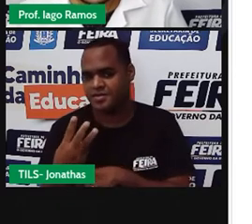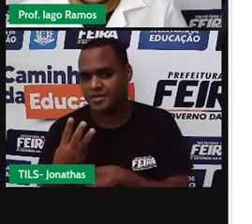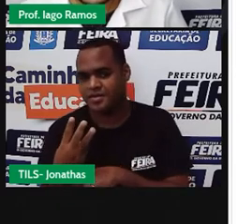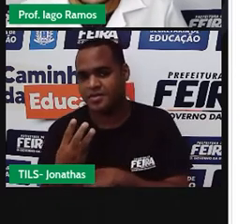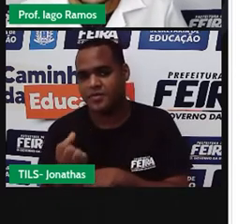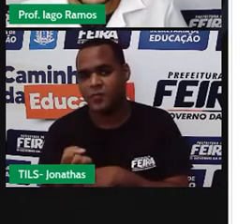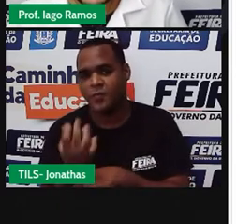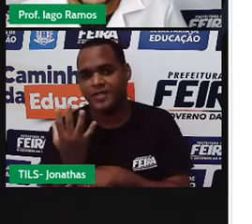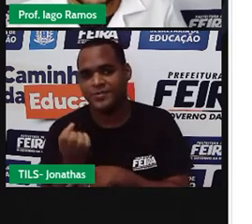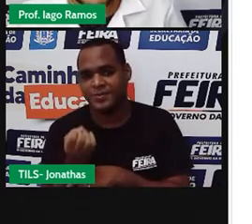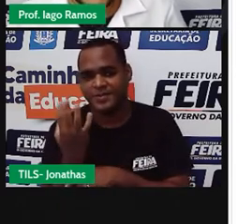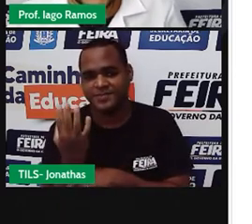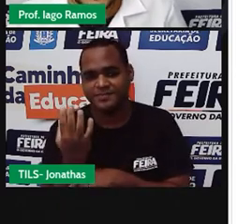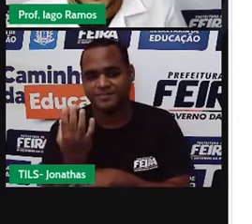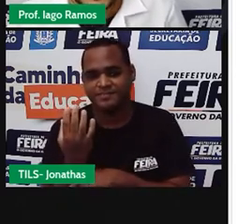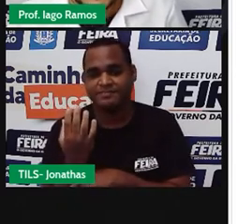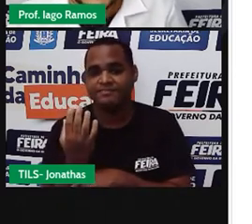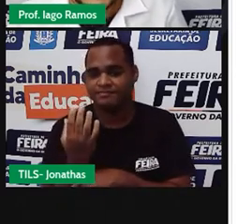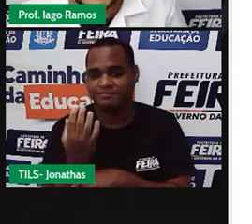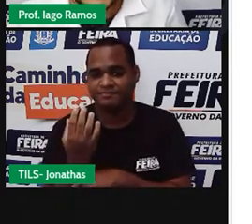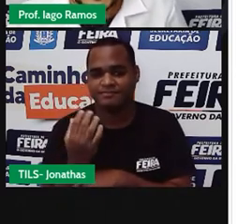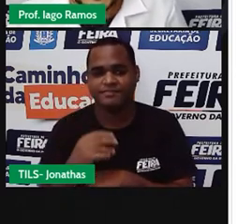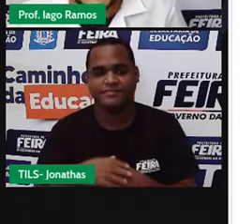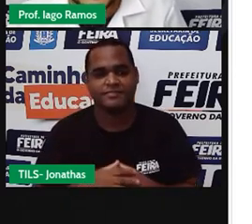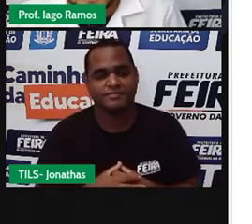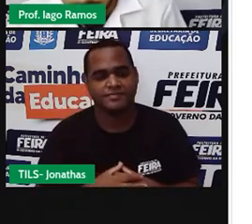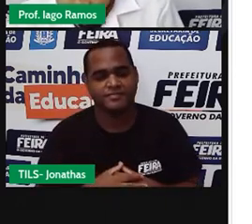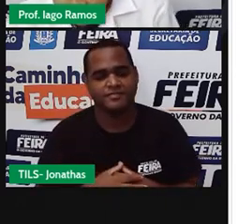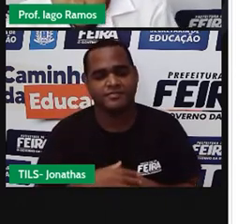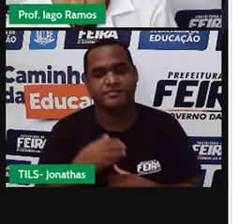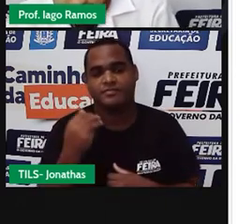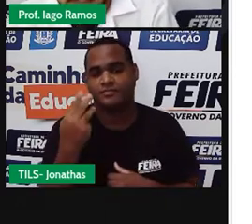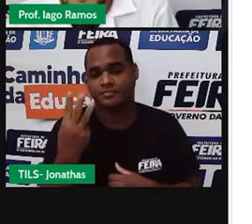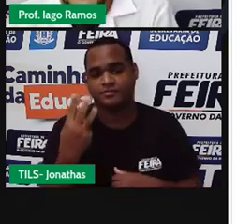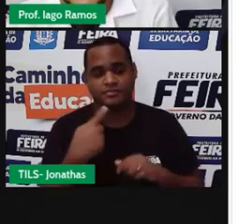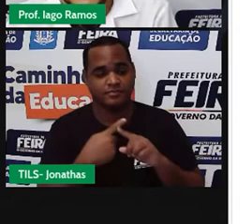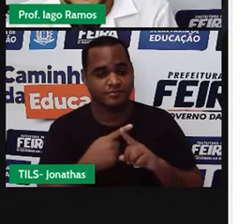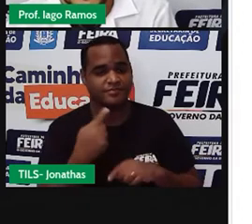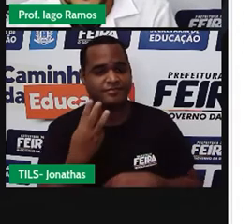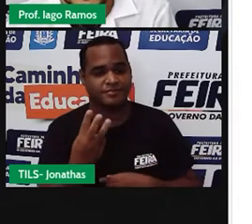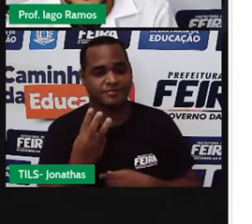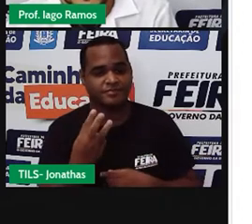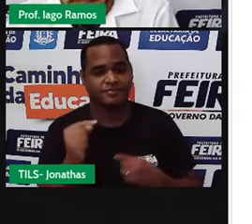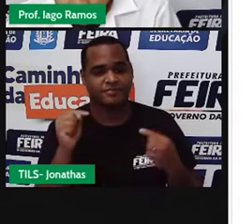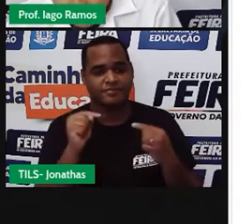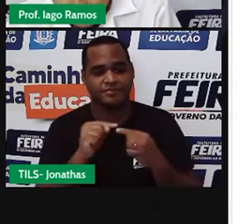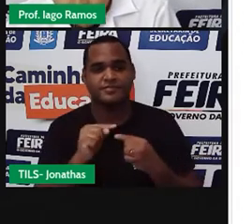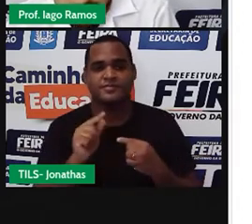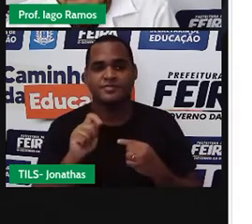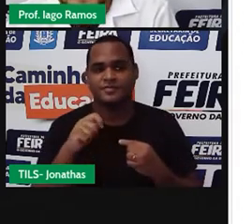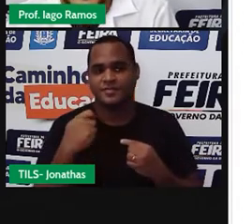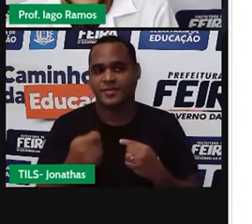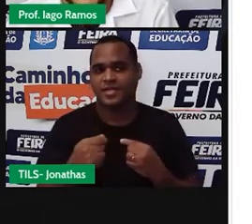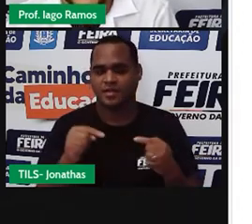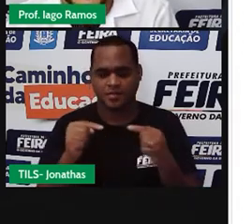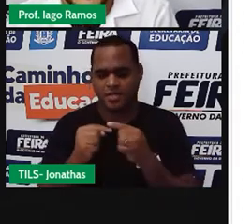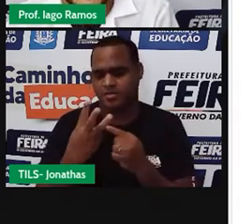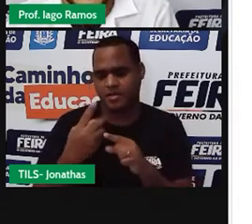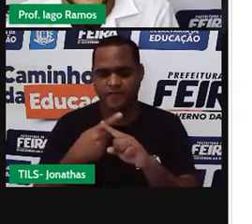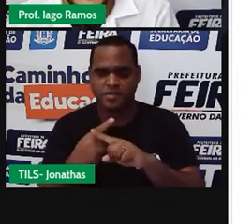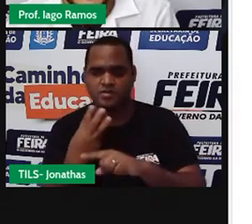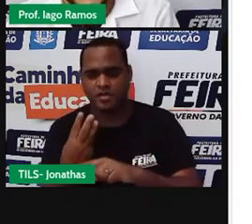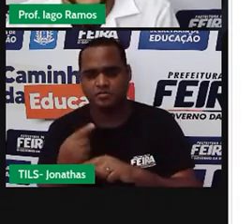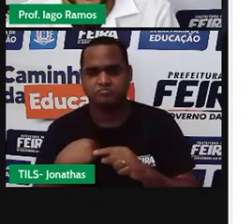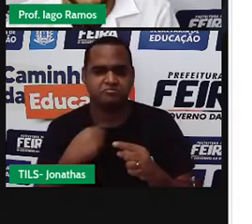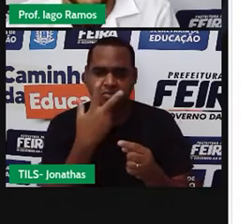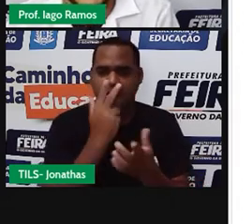vezes 3 bom em 3 x 3 nada mais é do